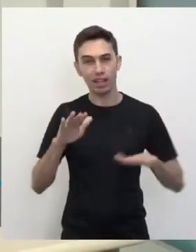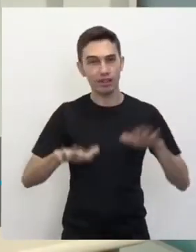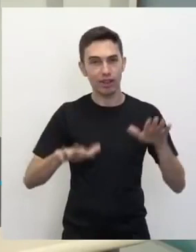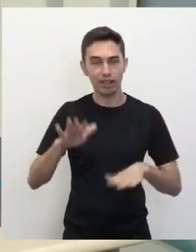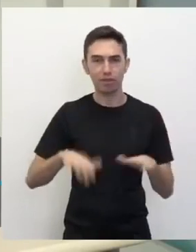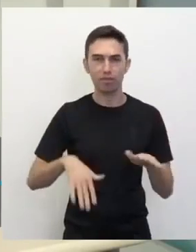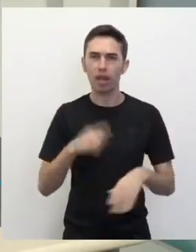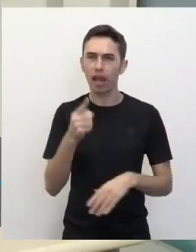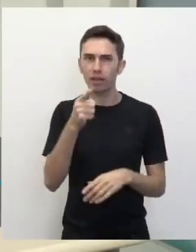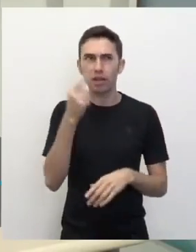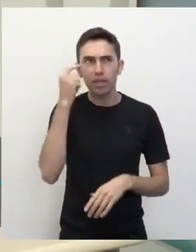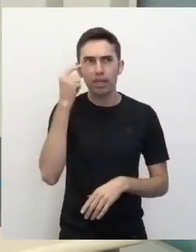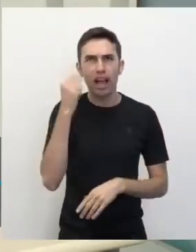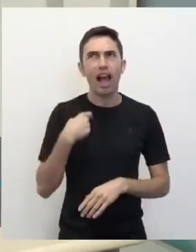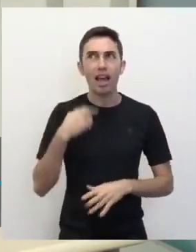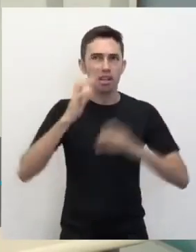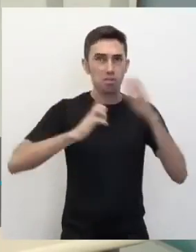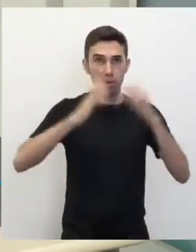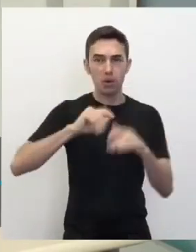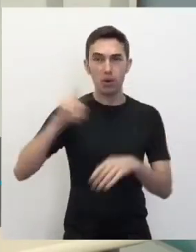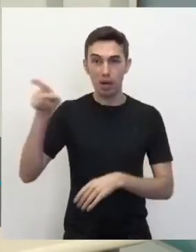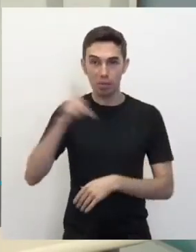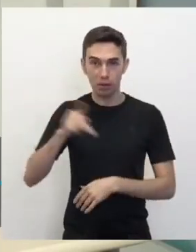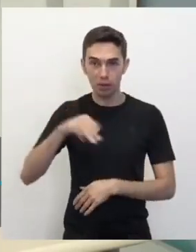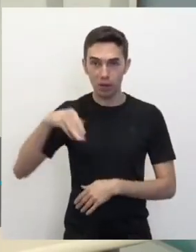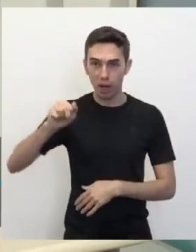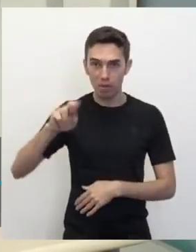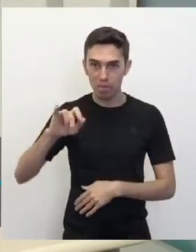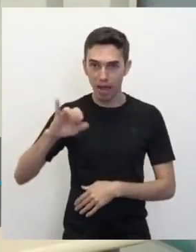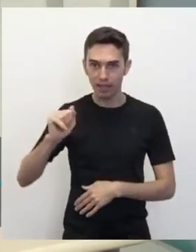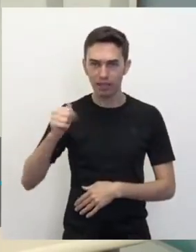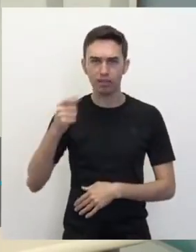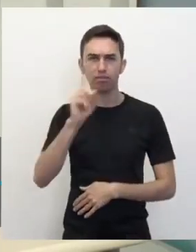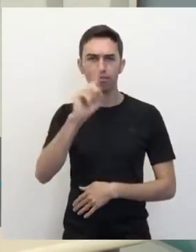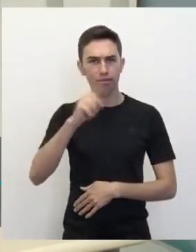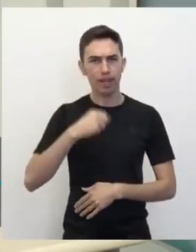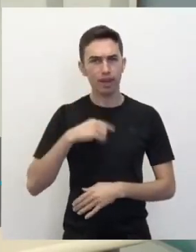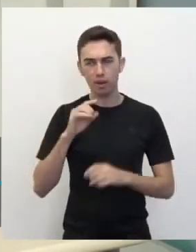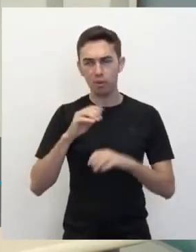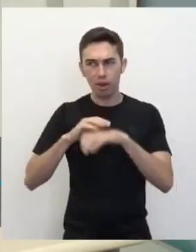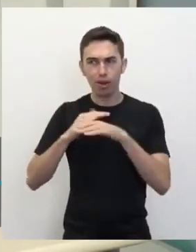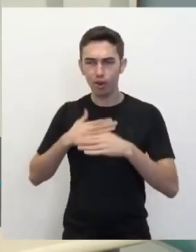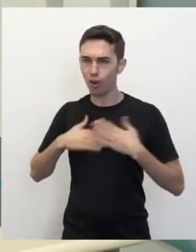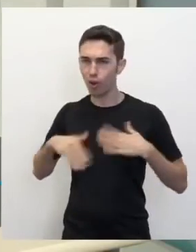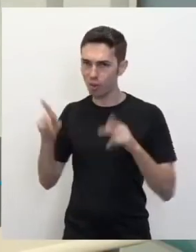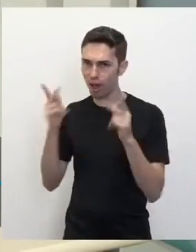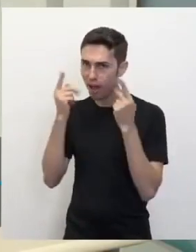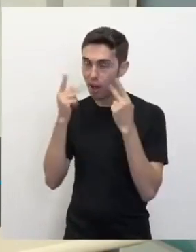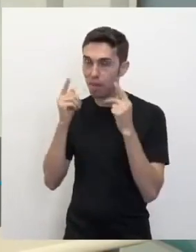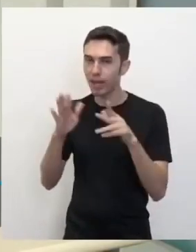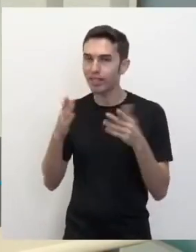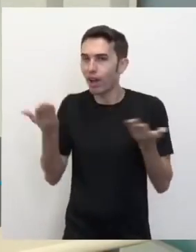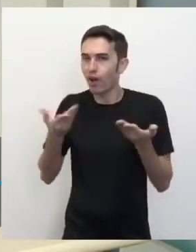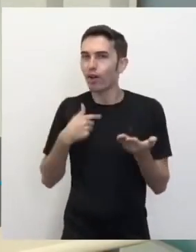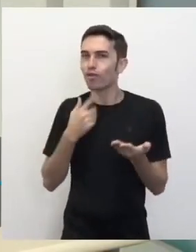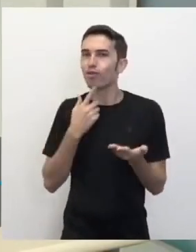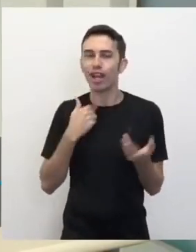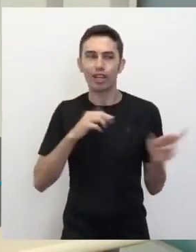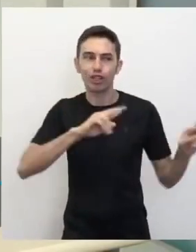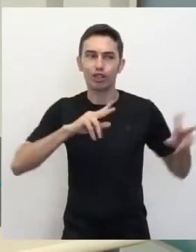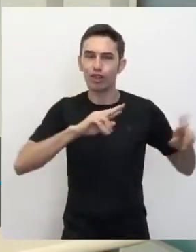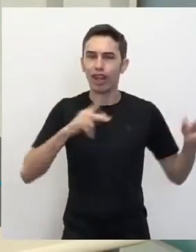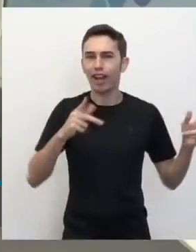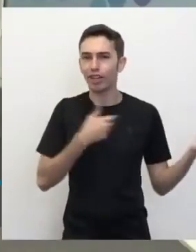você brigou com a professora Márcia? Não, não briguei. Eu só quis trazer uns convidados diferentes. Dessa vez eu trouxe o professor de matemática para